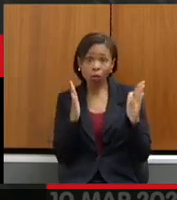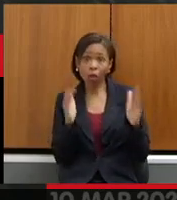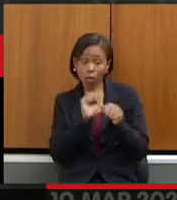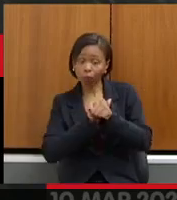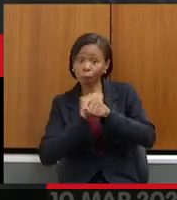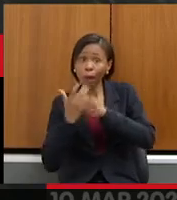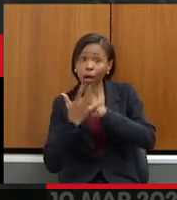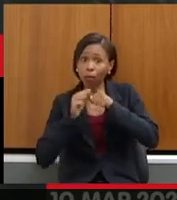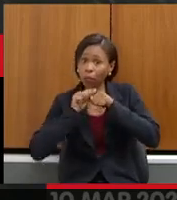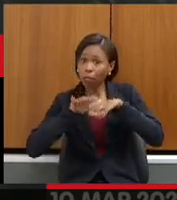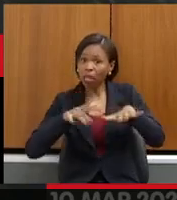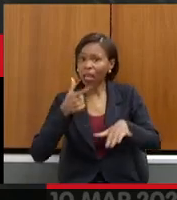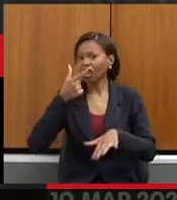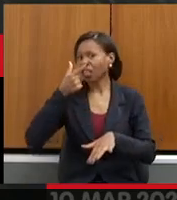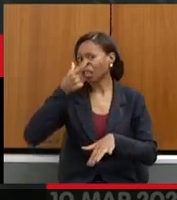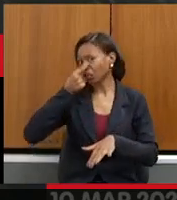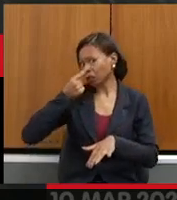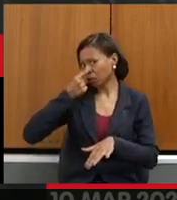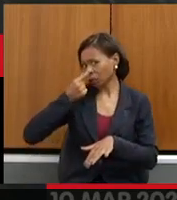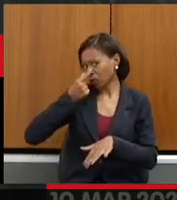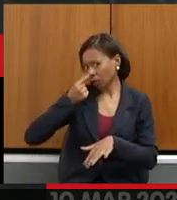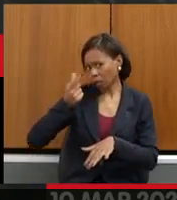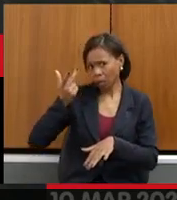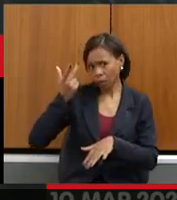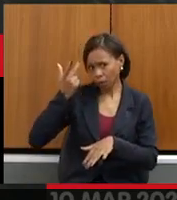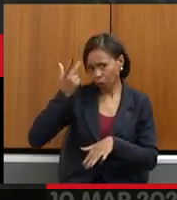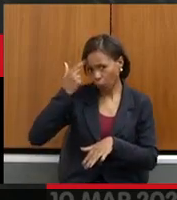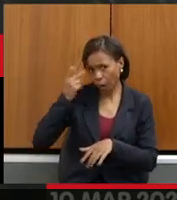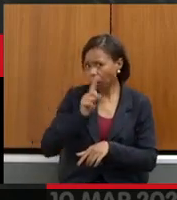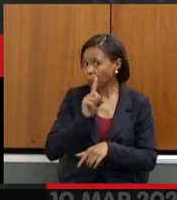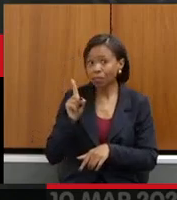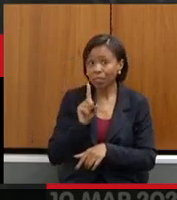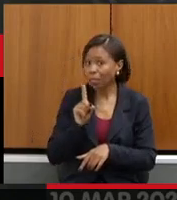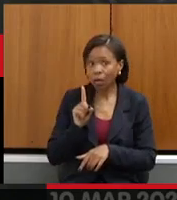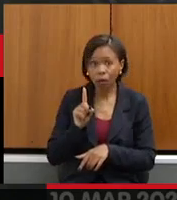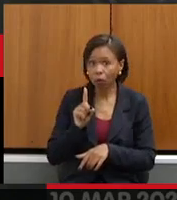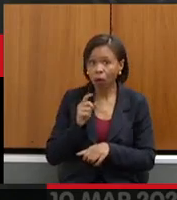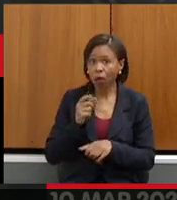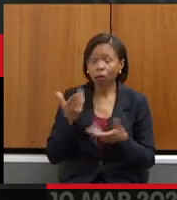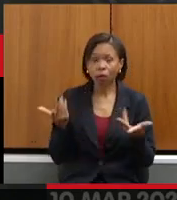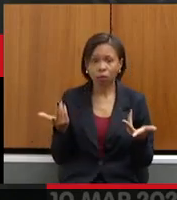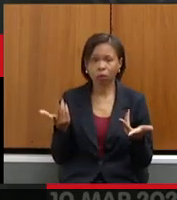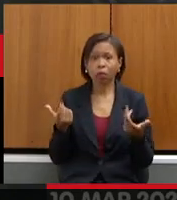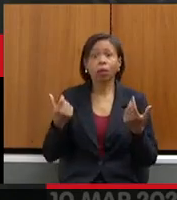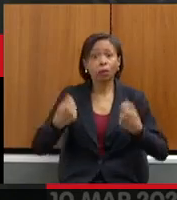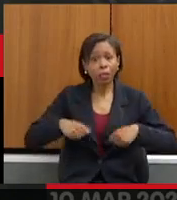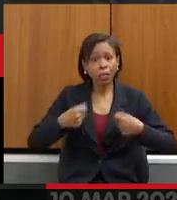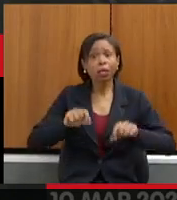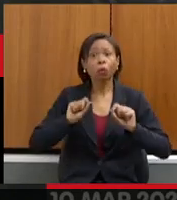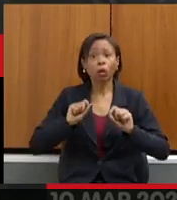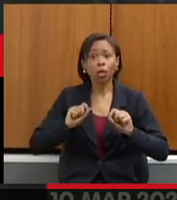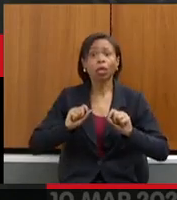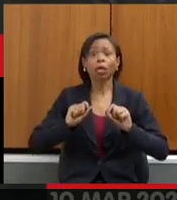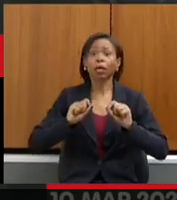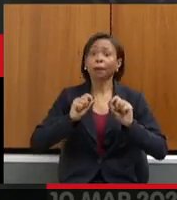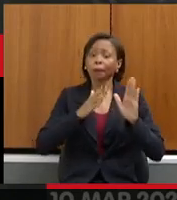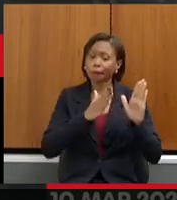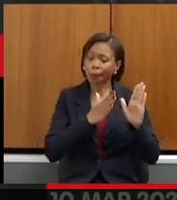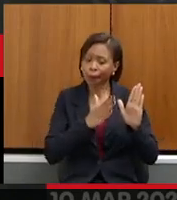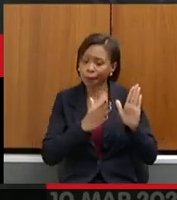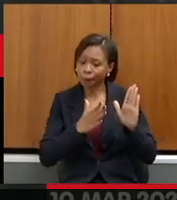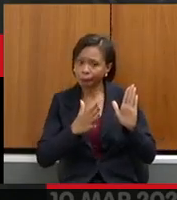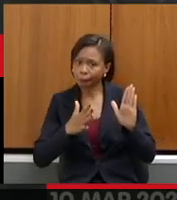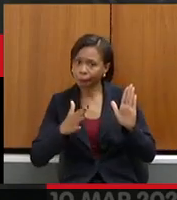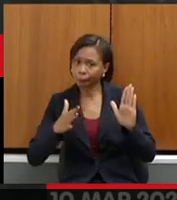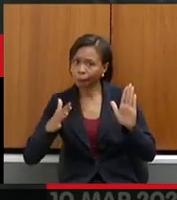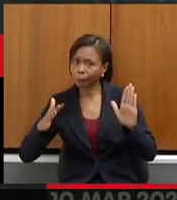não é algo por semana que vem tudo volta ao normal exatamente por ser uma pandemia precisávamos de um processo de longo prazo um